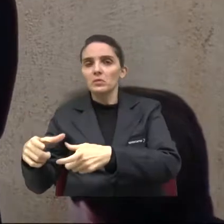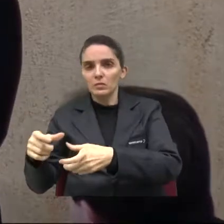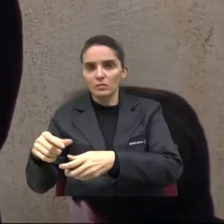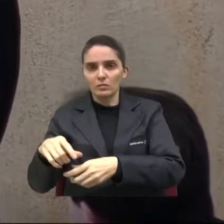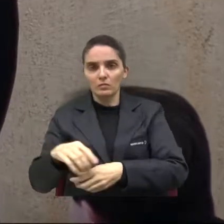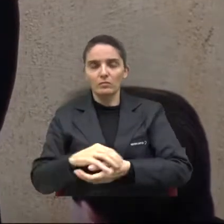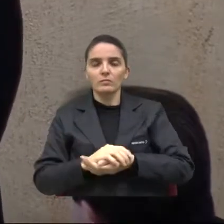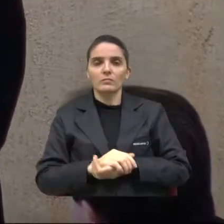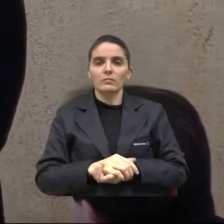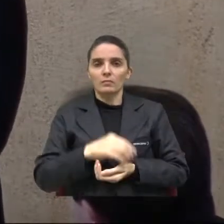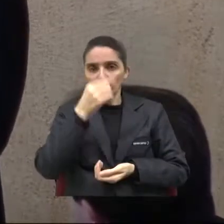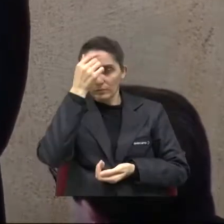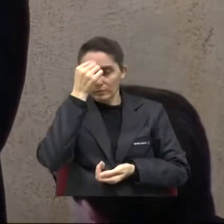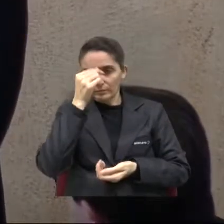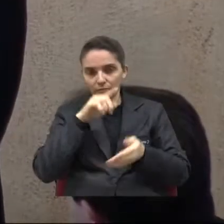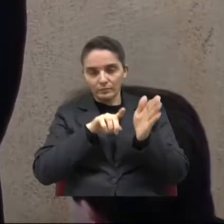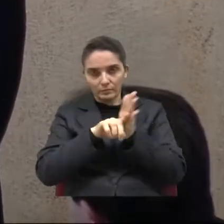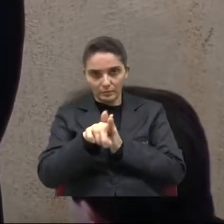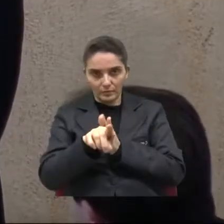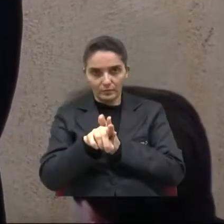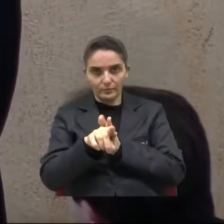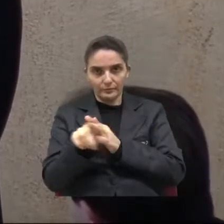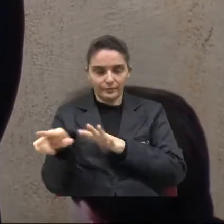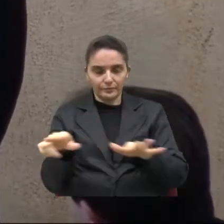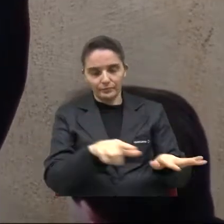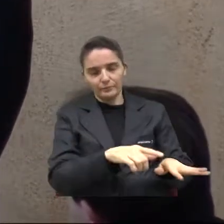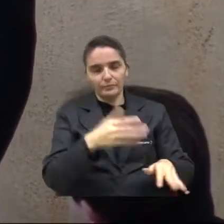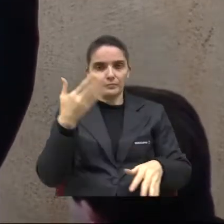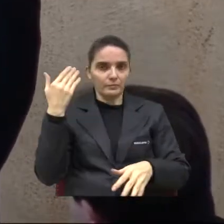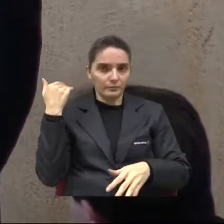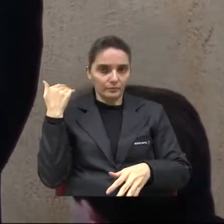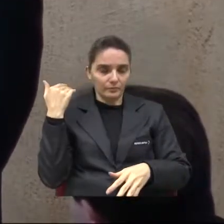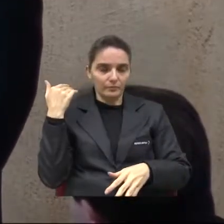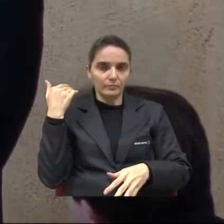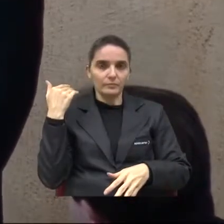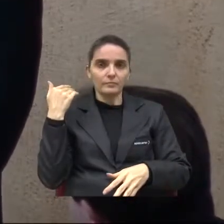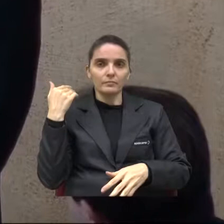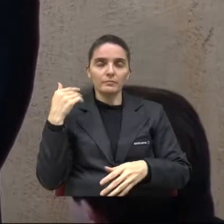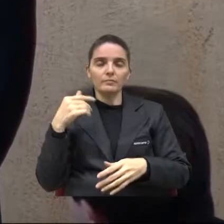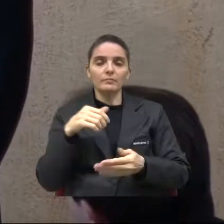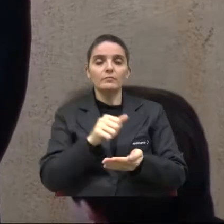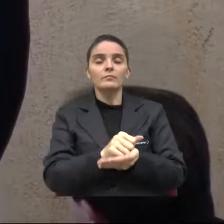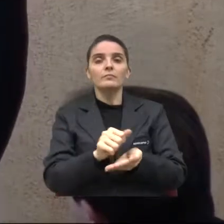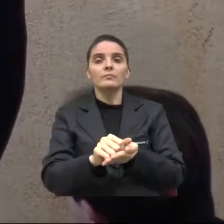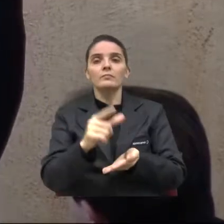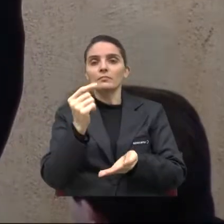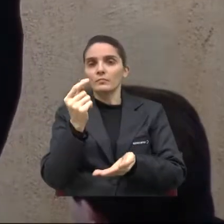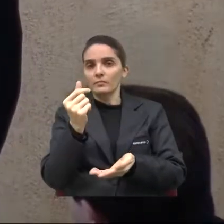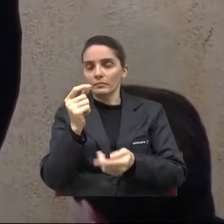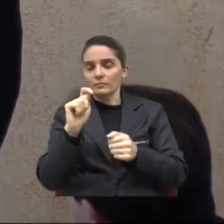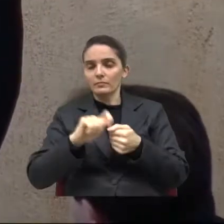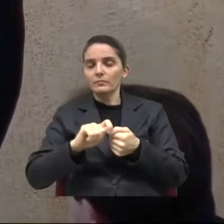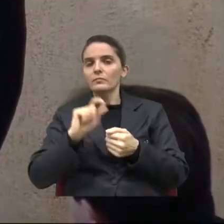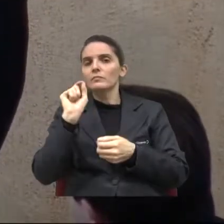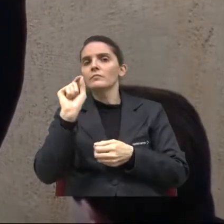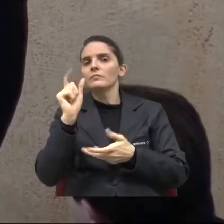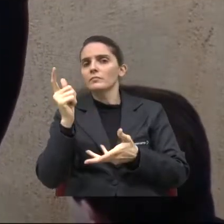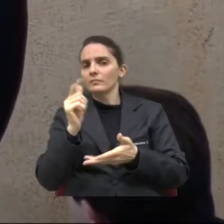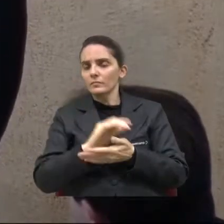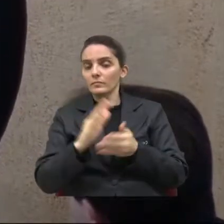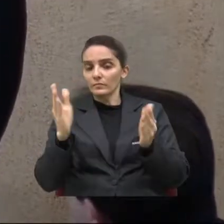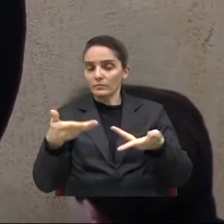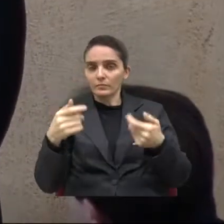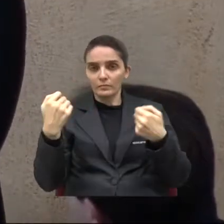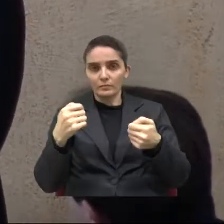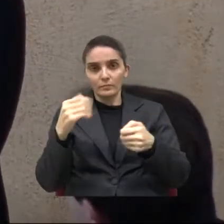que questionou na semana passada, referente ao que é feito com o dinheiro das multas, agora